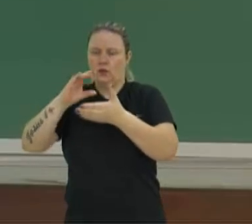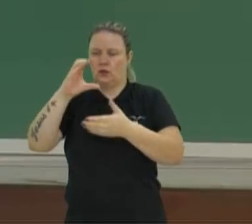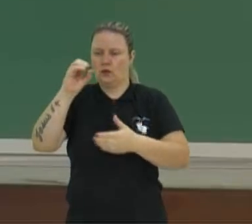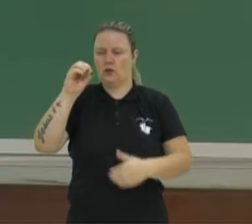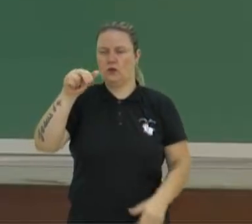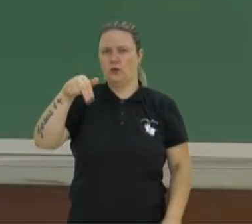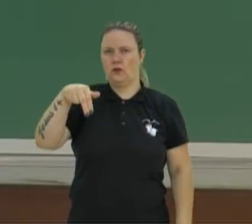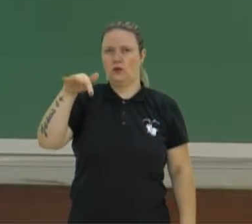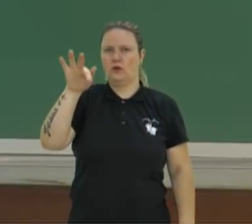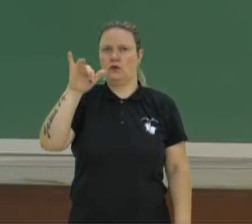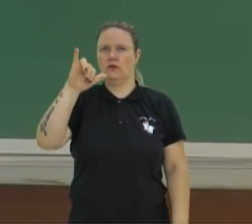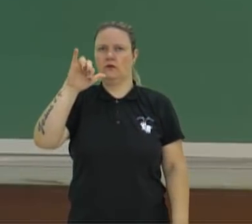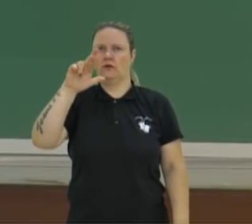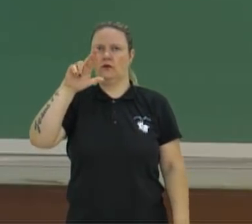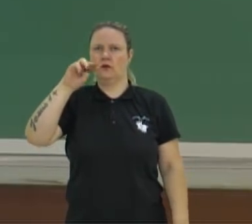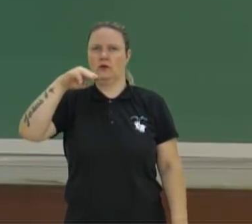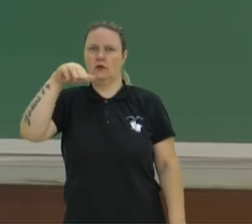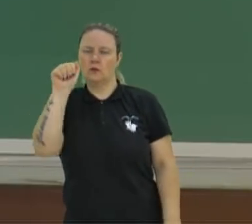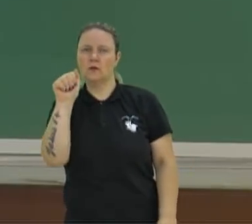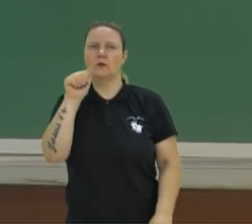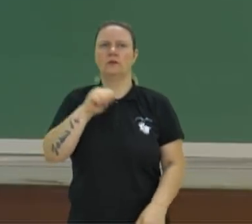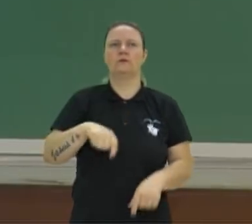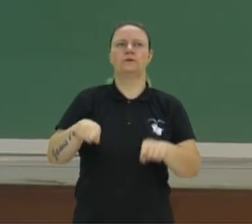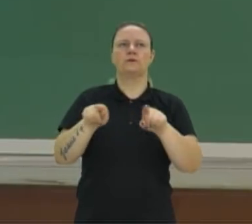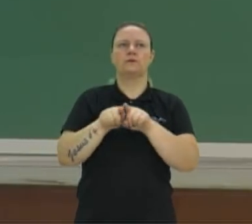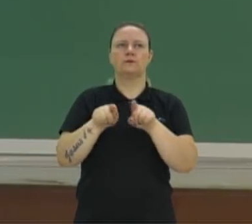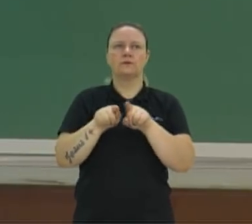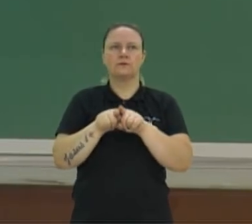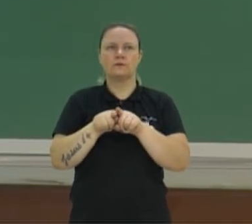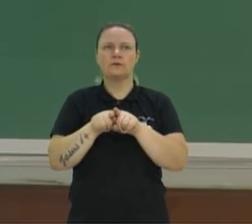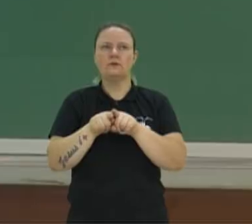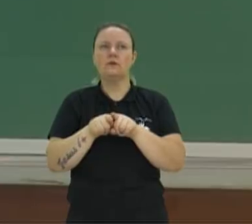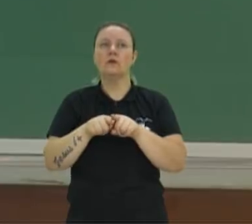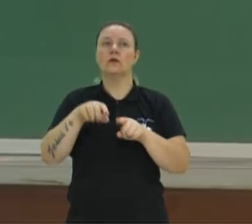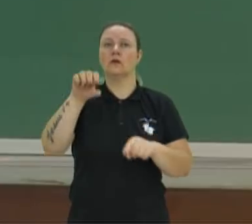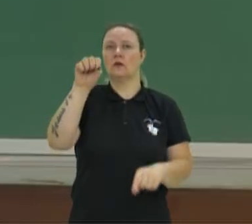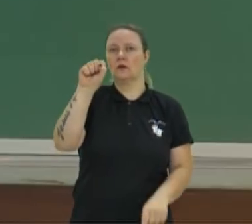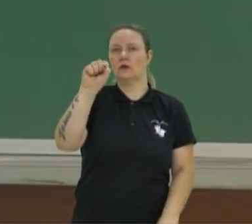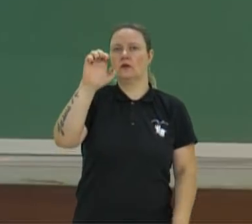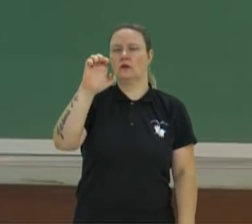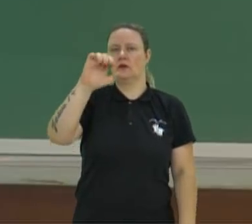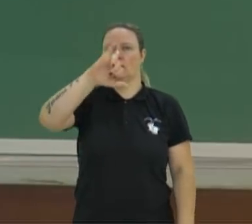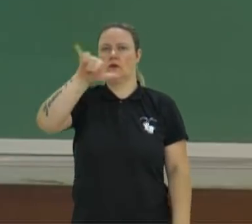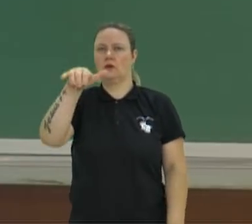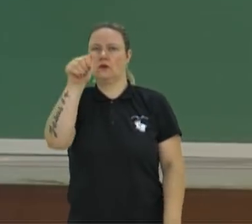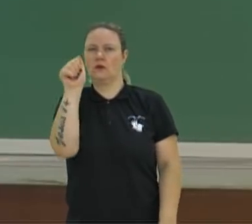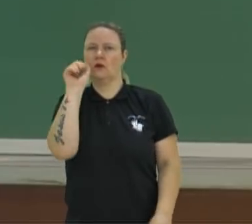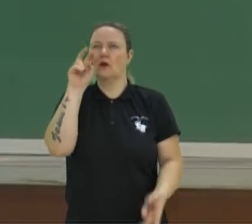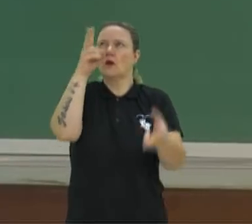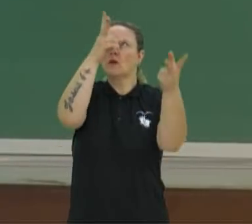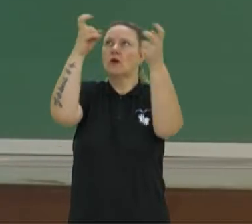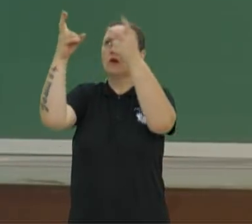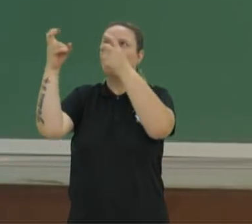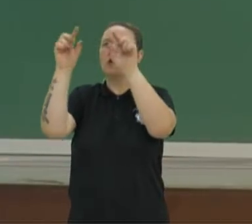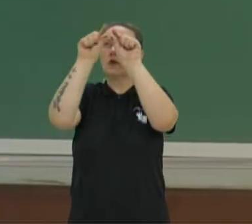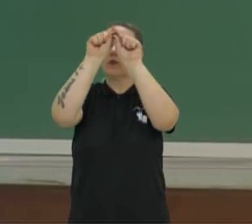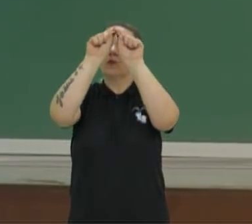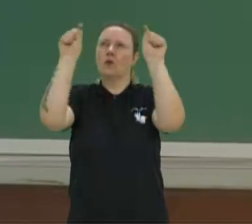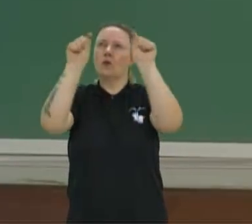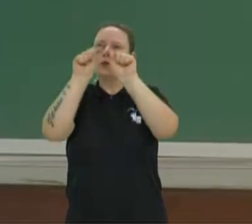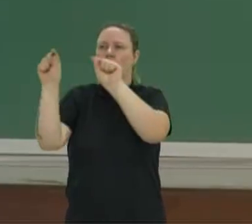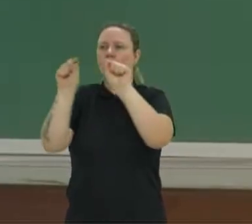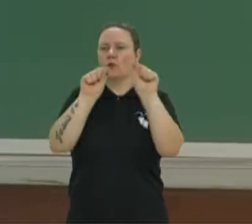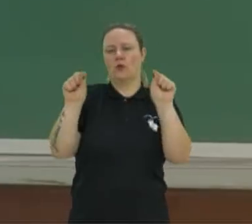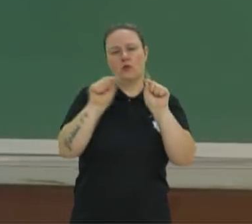Nós temos esses verbos sublinhados que indicam que a pergunta tem essa ideia. Você deve observar os verbos. Veja só.